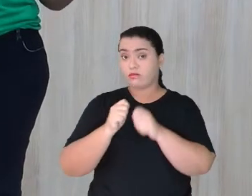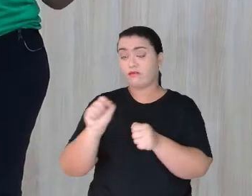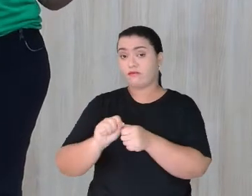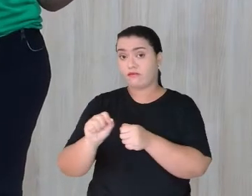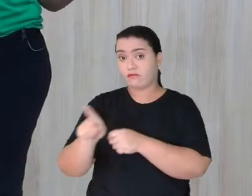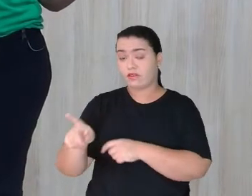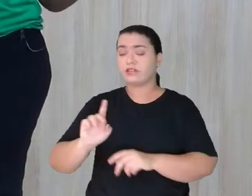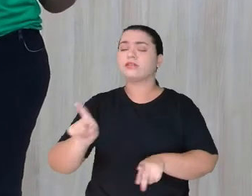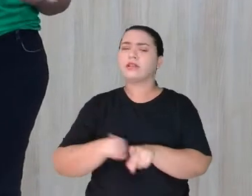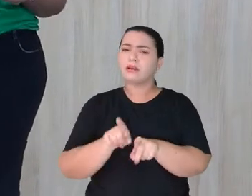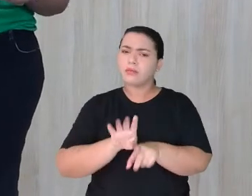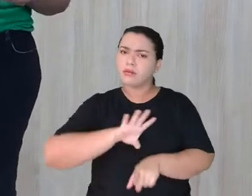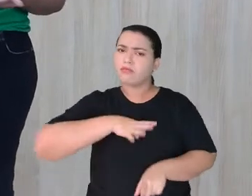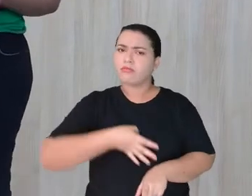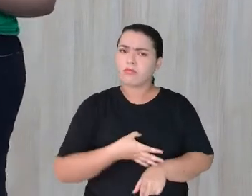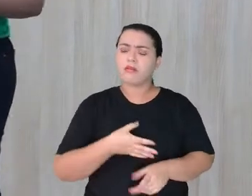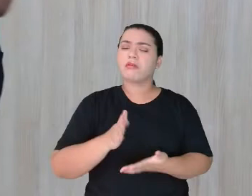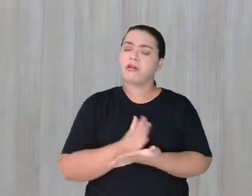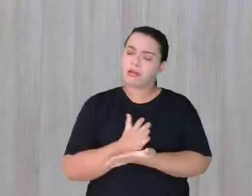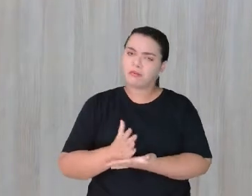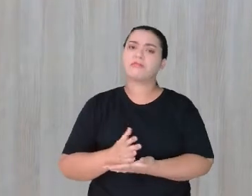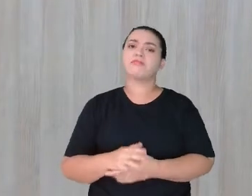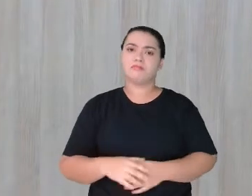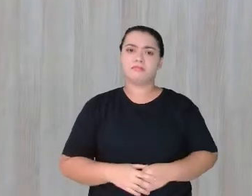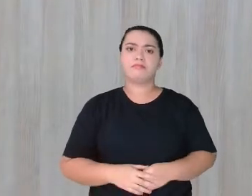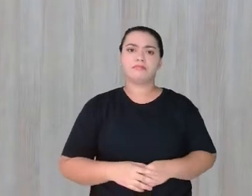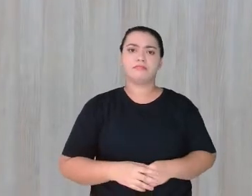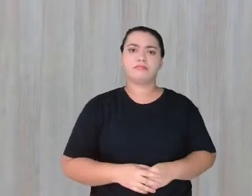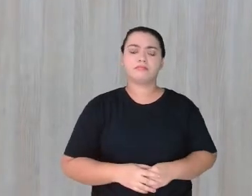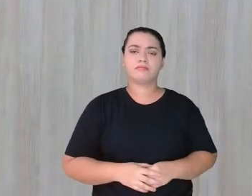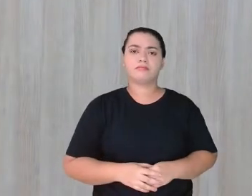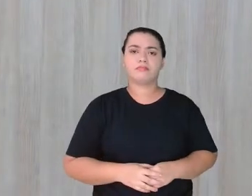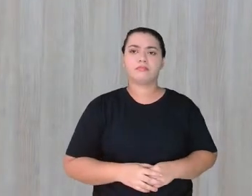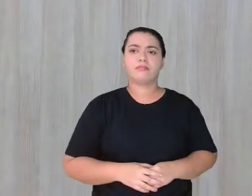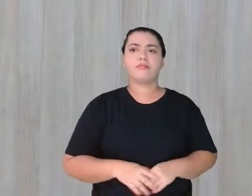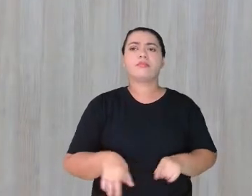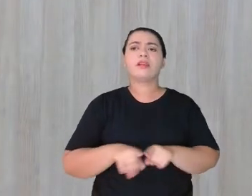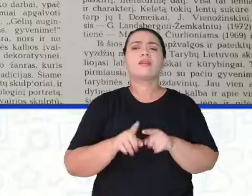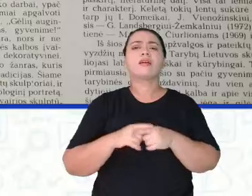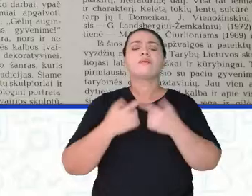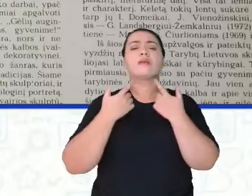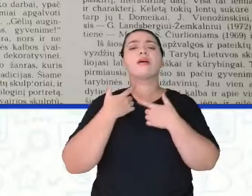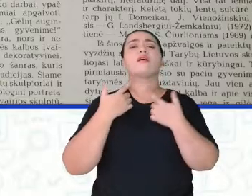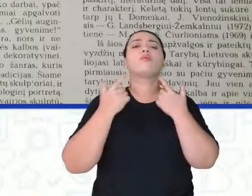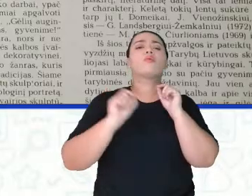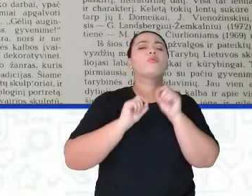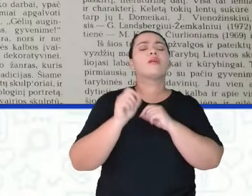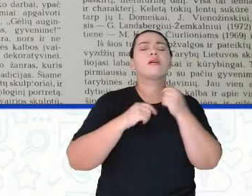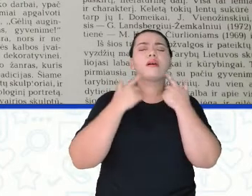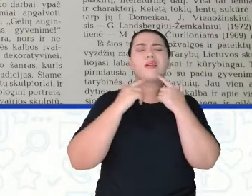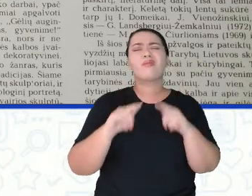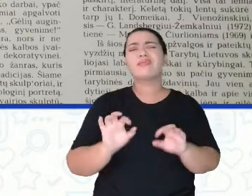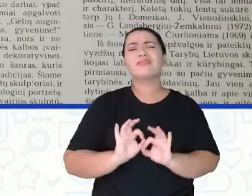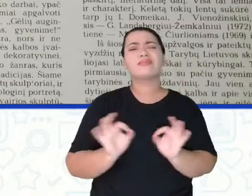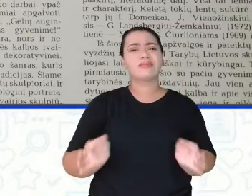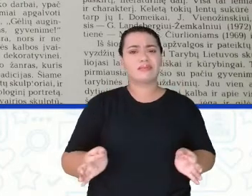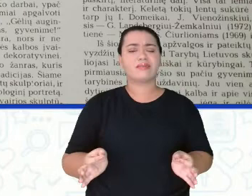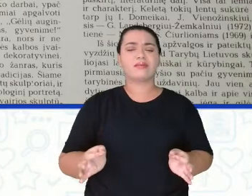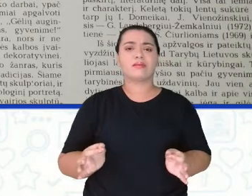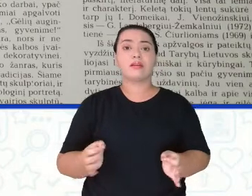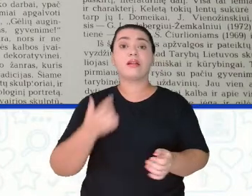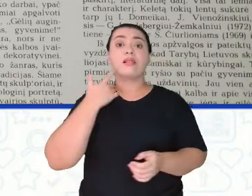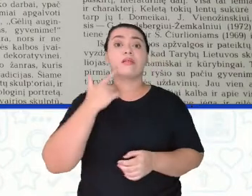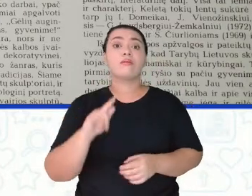muito corajoso, em alguns casos, inclusive. Linguagem simples, clara e dinâmica, esse aí é básico